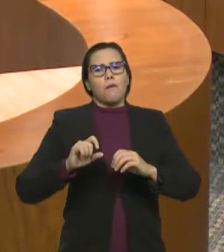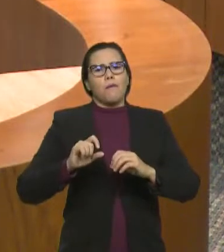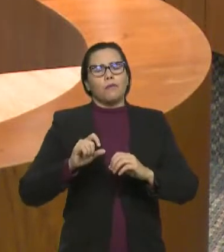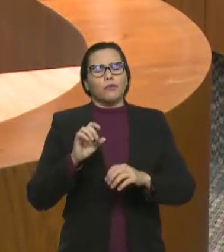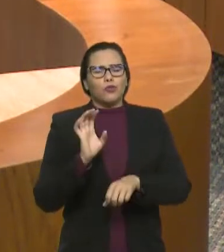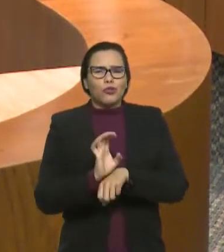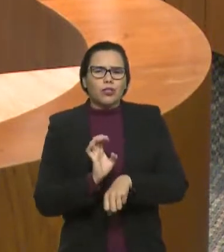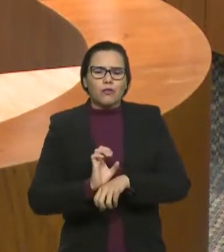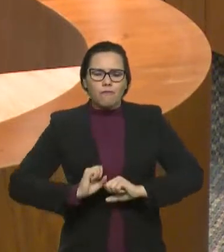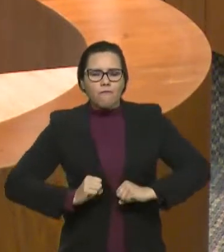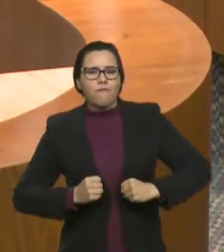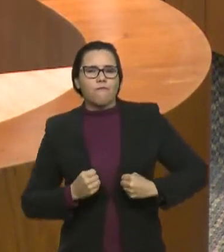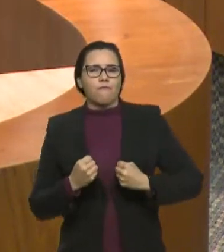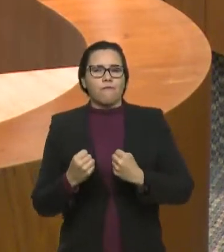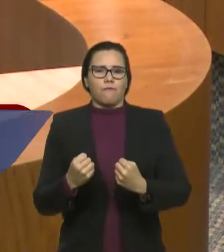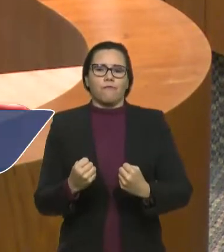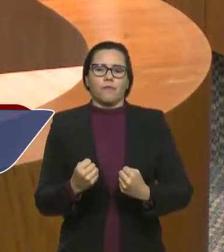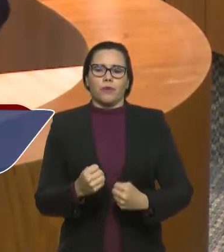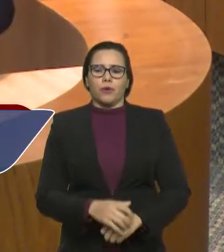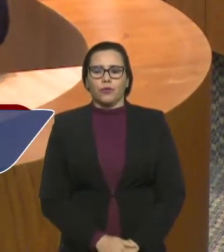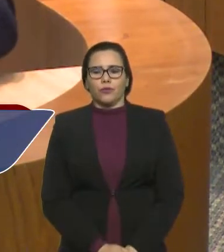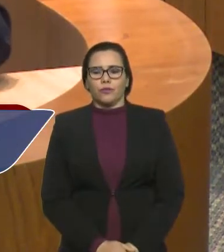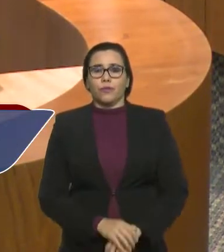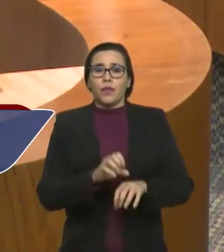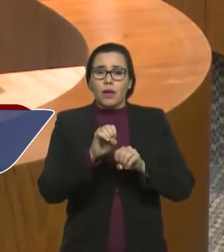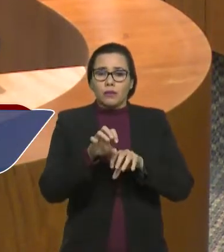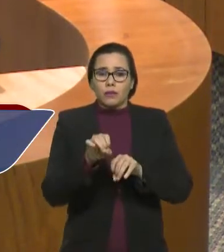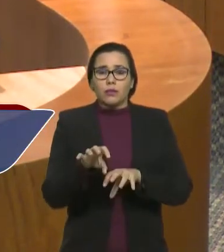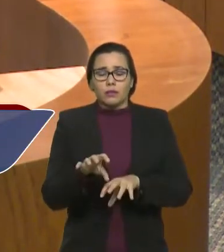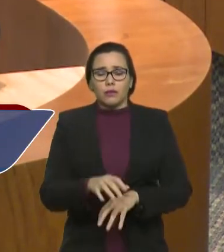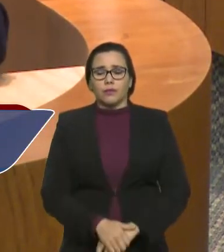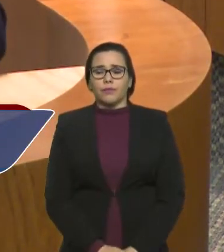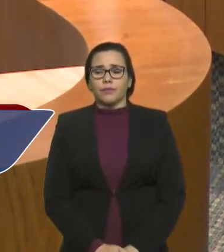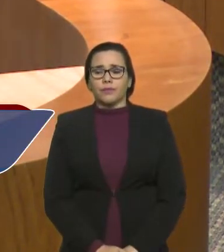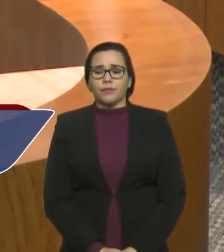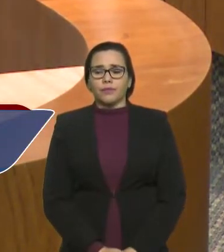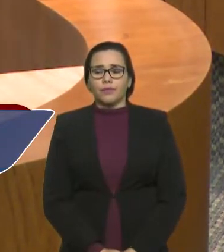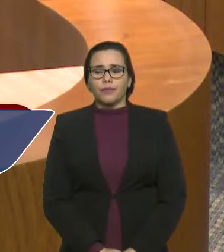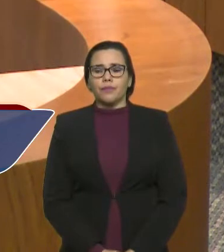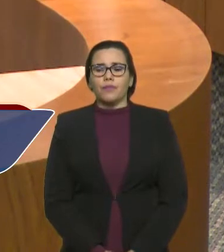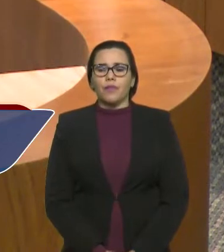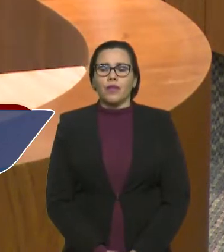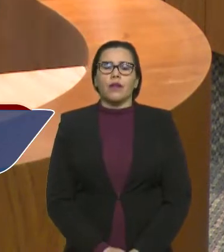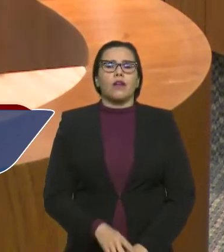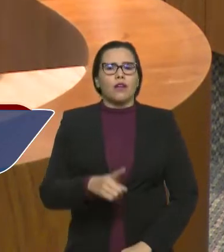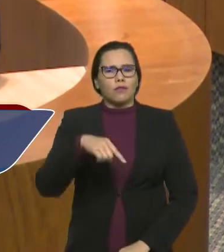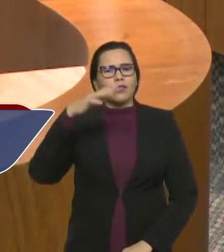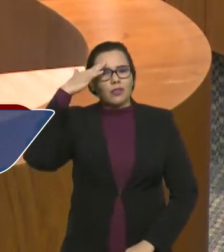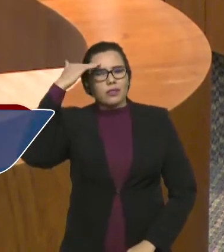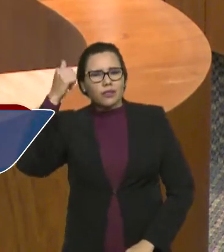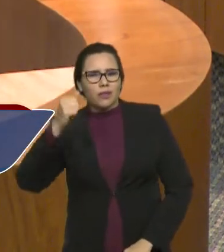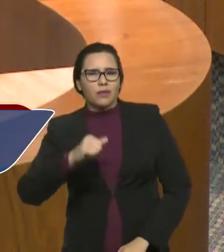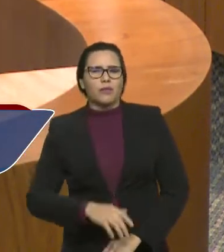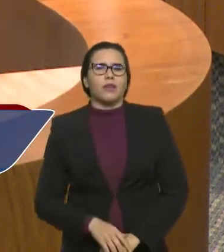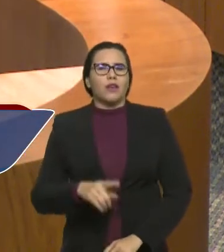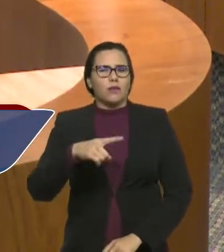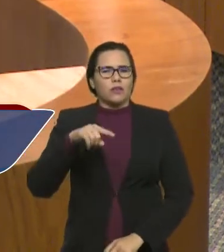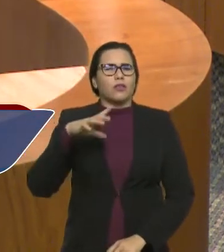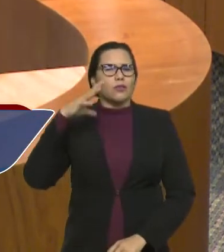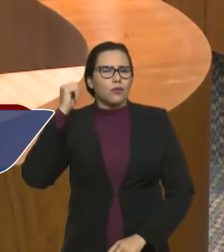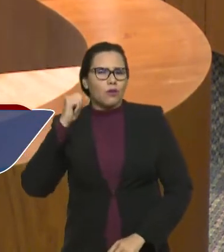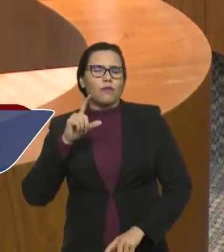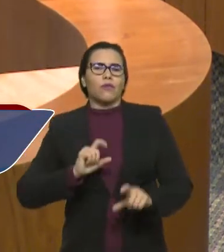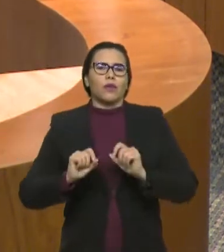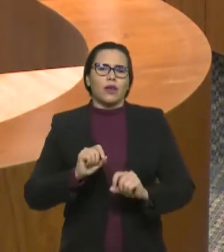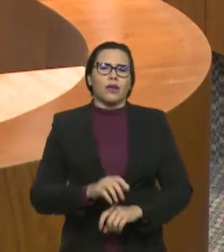Que a educação traz ao ser humano e que se tanto decanta nos discursos, que é o desenvolvimento humano.